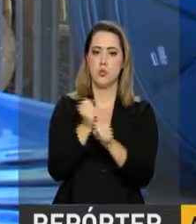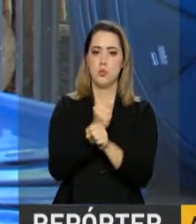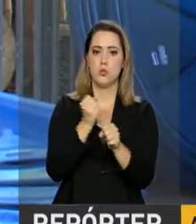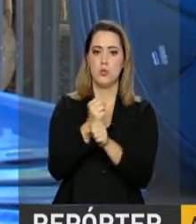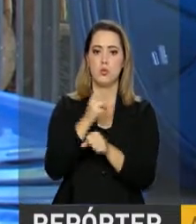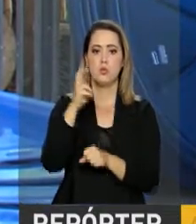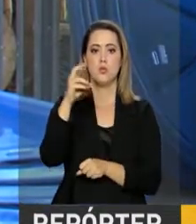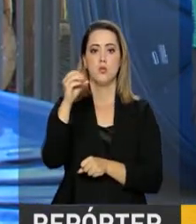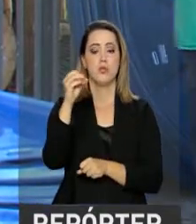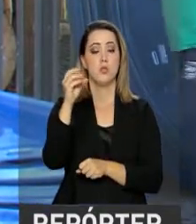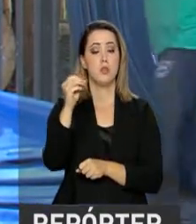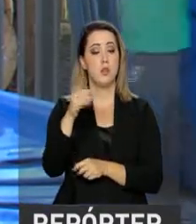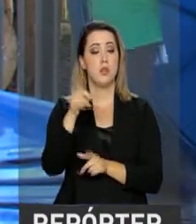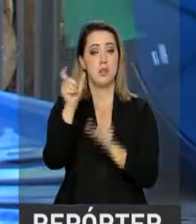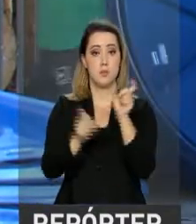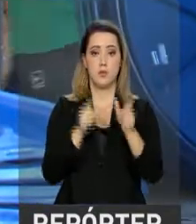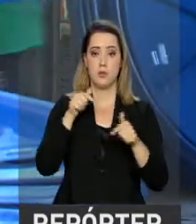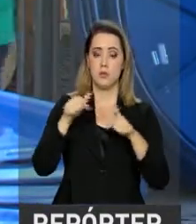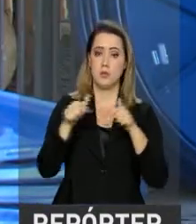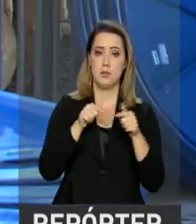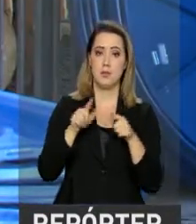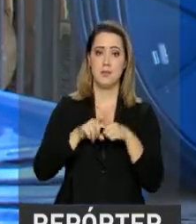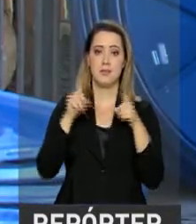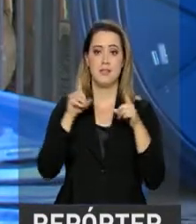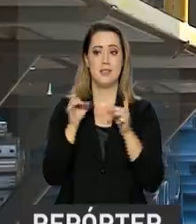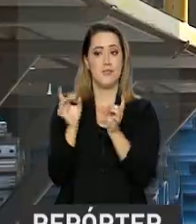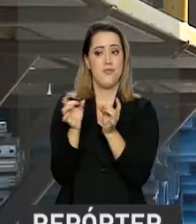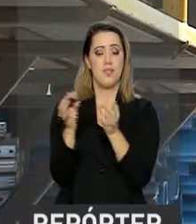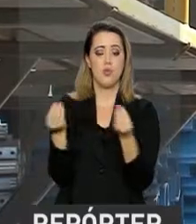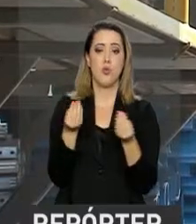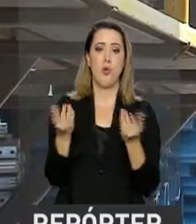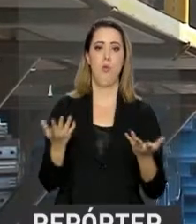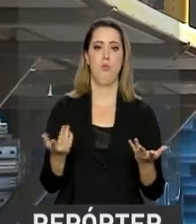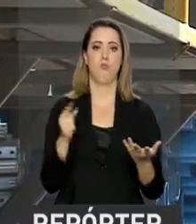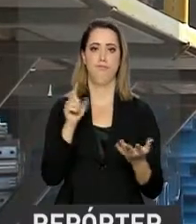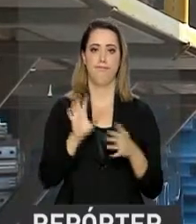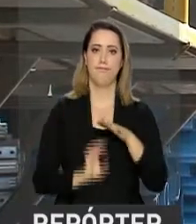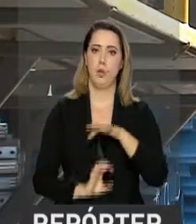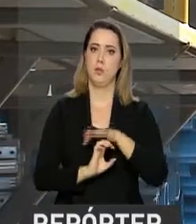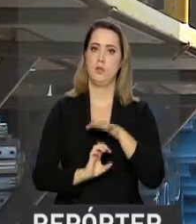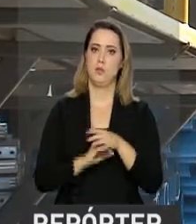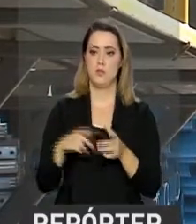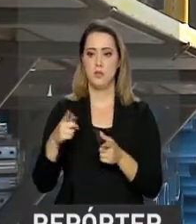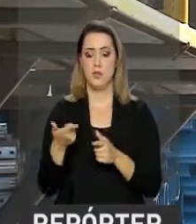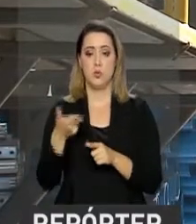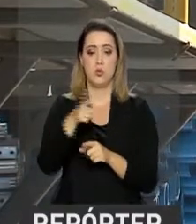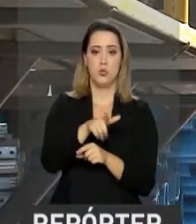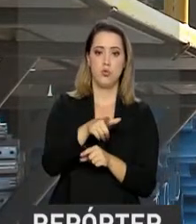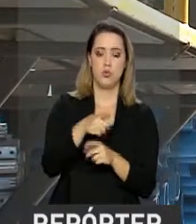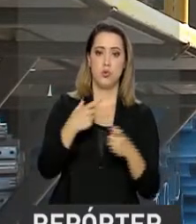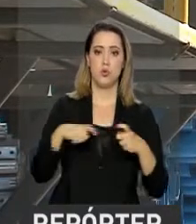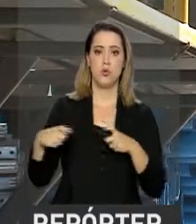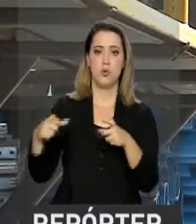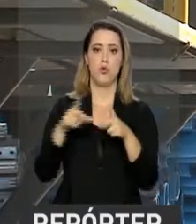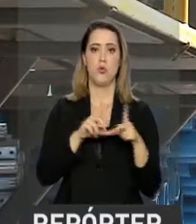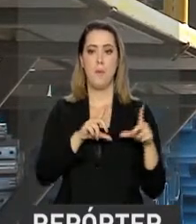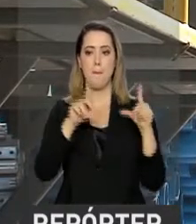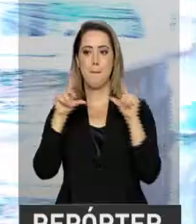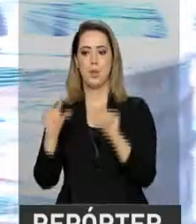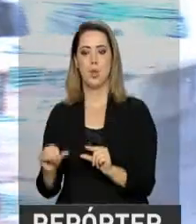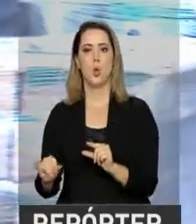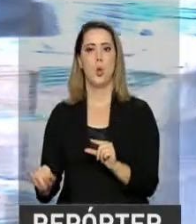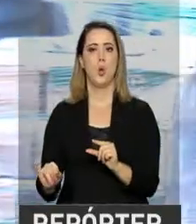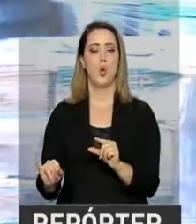mas tem dificuldade para vender para outros estados os empresários fora do distrito federal recolhe menos impostos